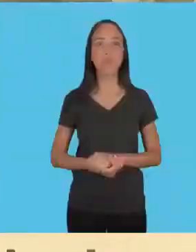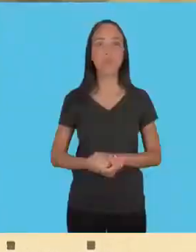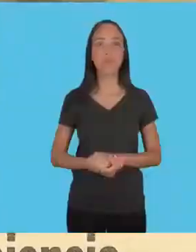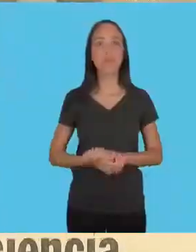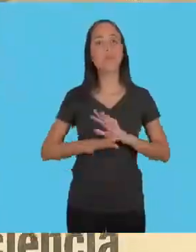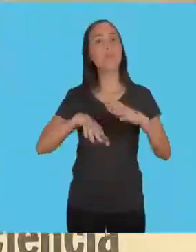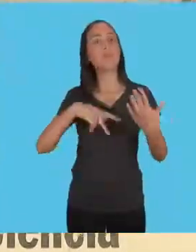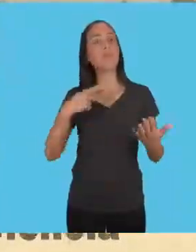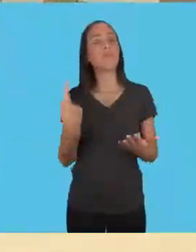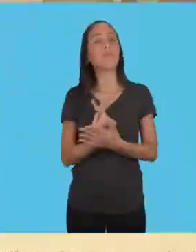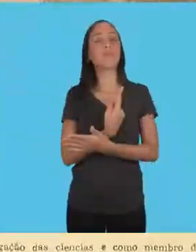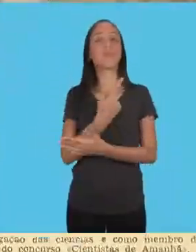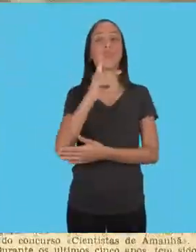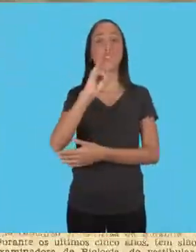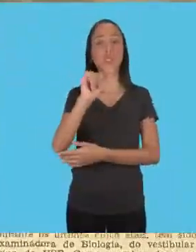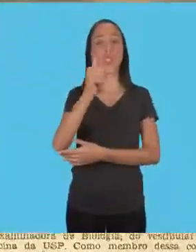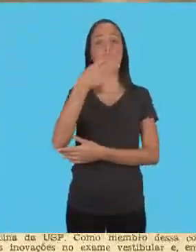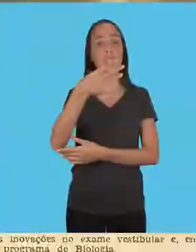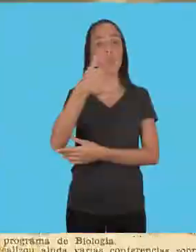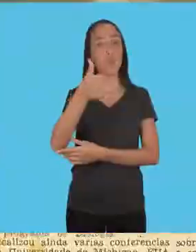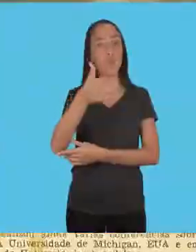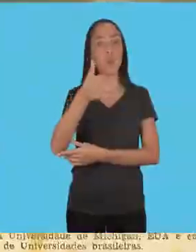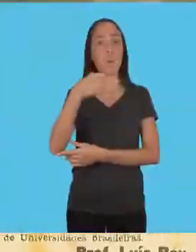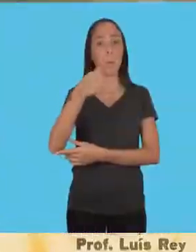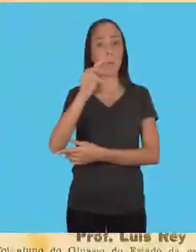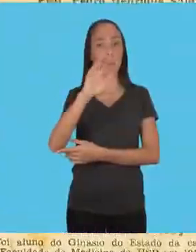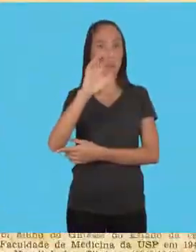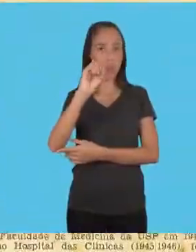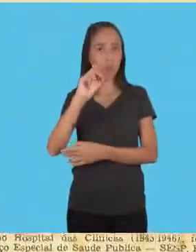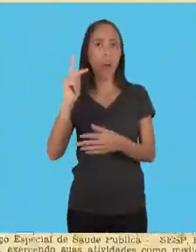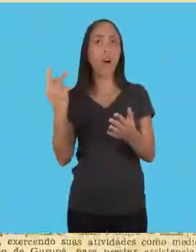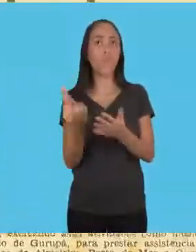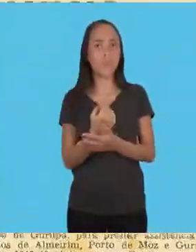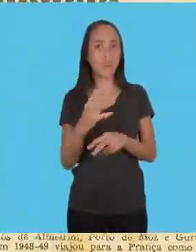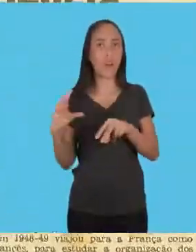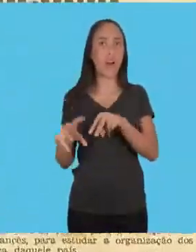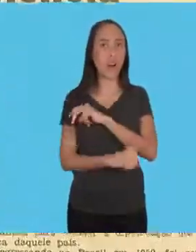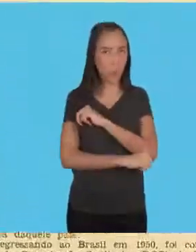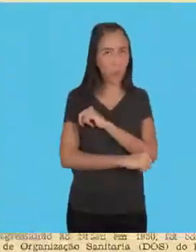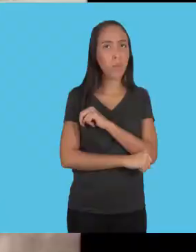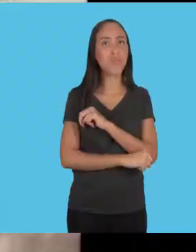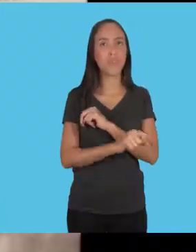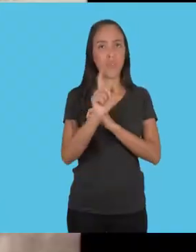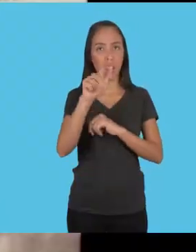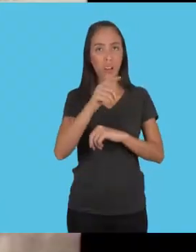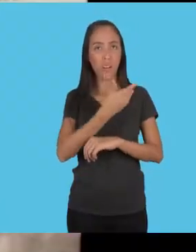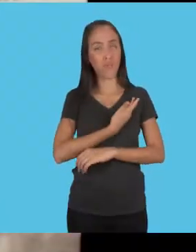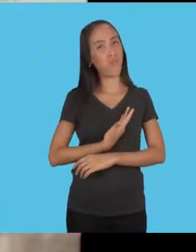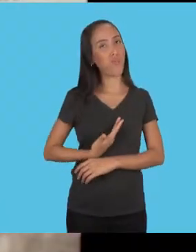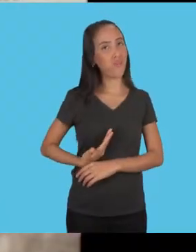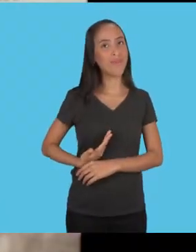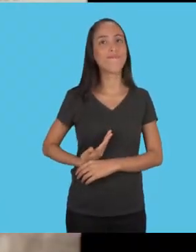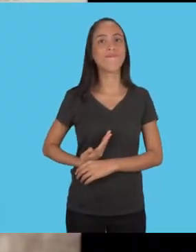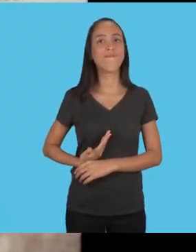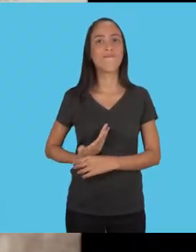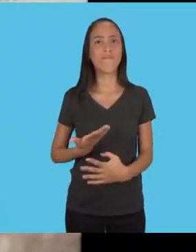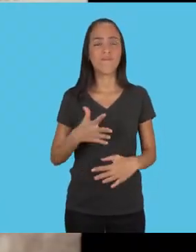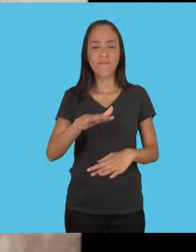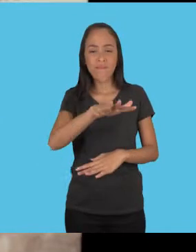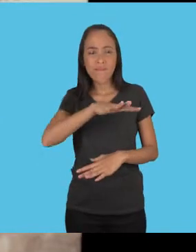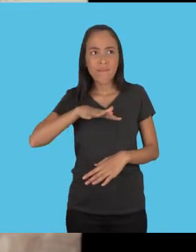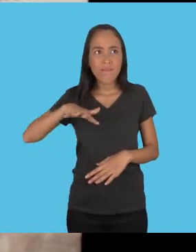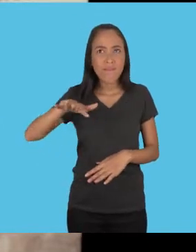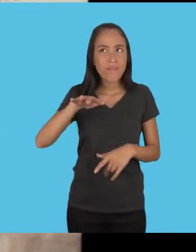De repente, no dia 31 de março, veio o golpe, veio a notícia do golpe de Estado. Aí o ambiente, a partir